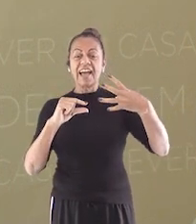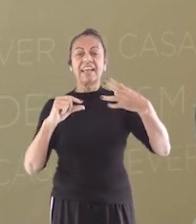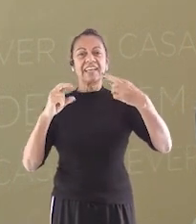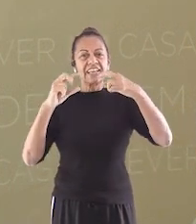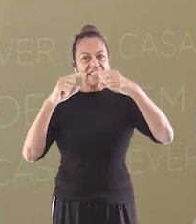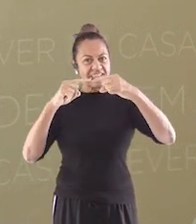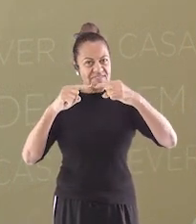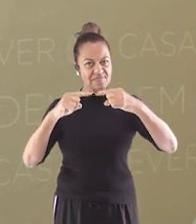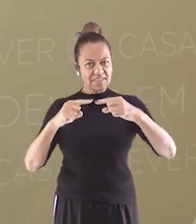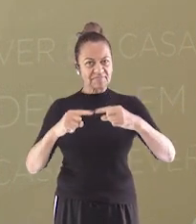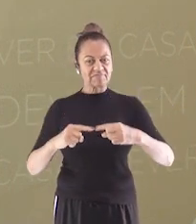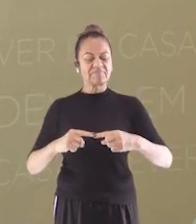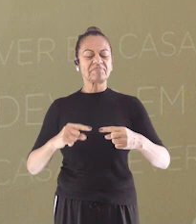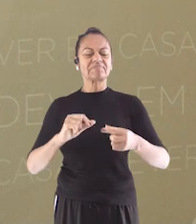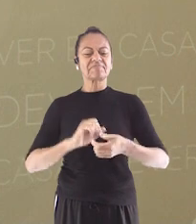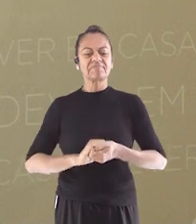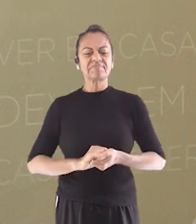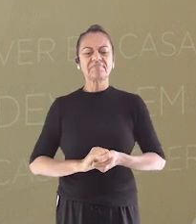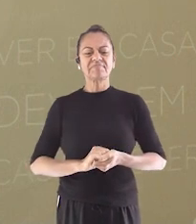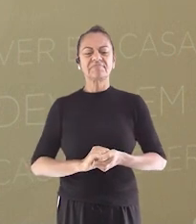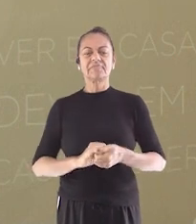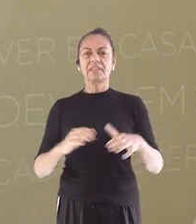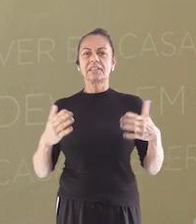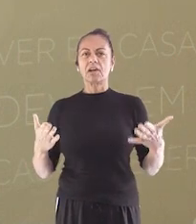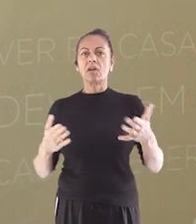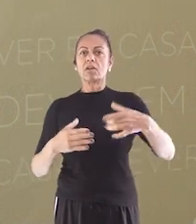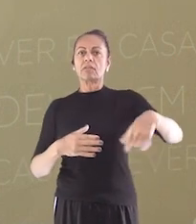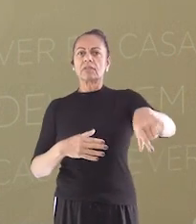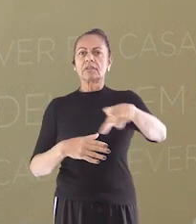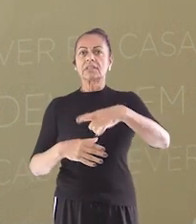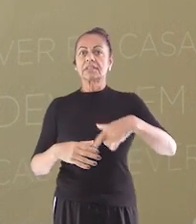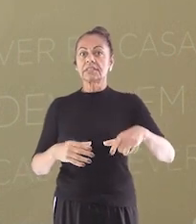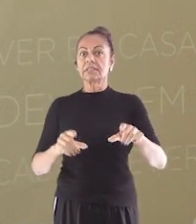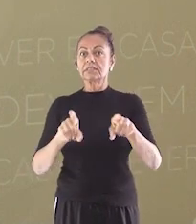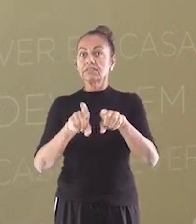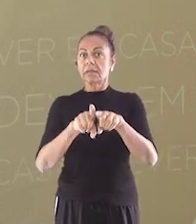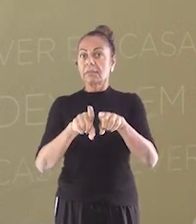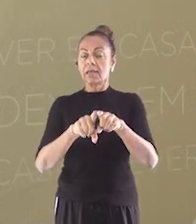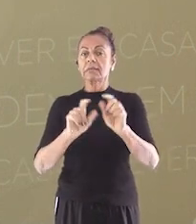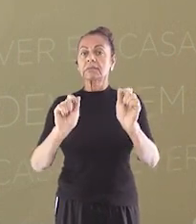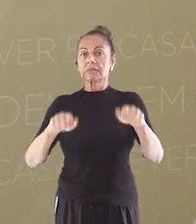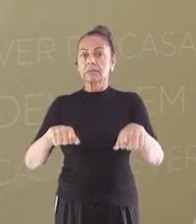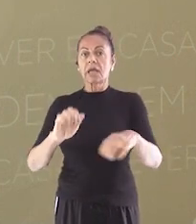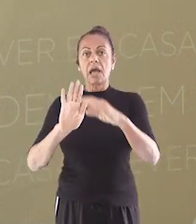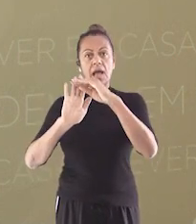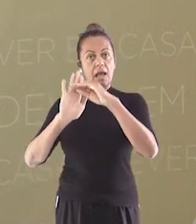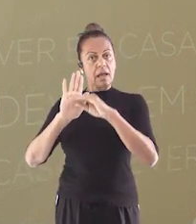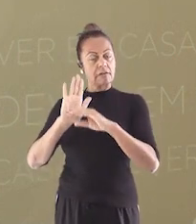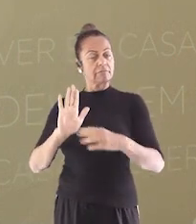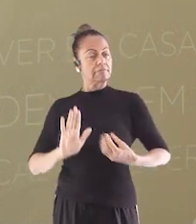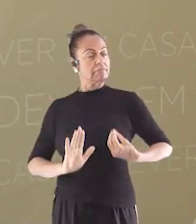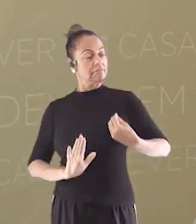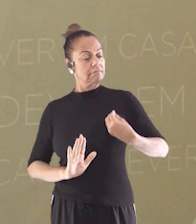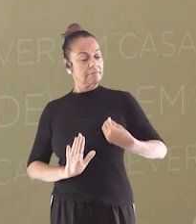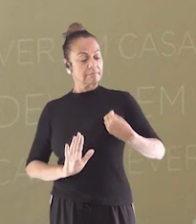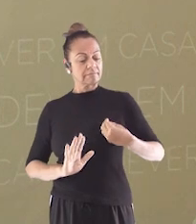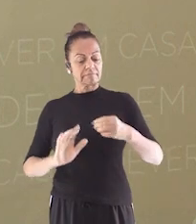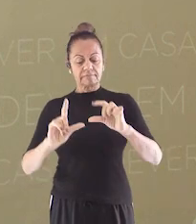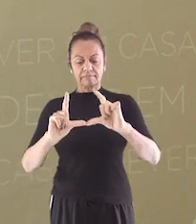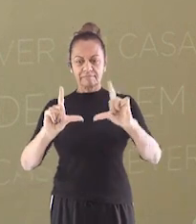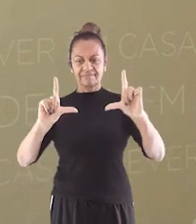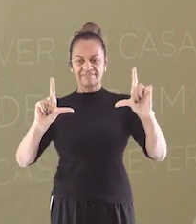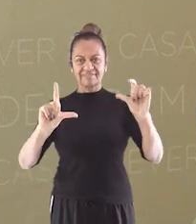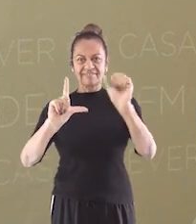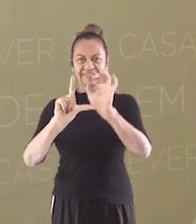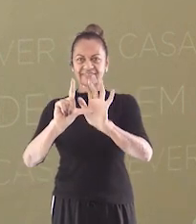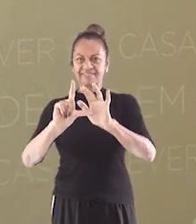aulas da TV. Para isso, é só apontar o seu celular para o QR Code que aparece aí na sua tela e marcar a